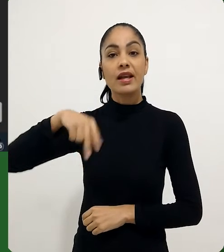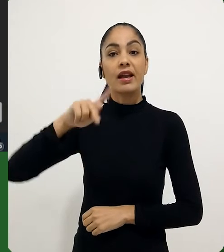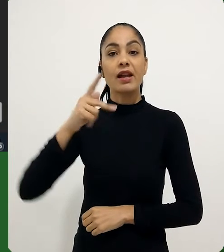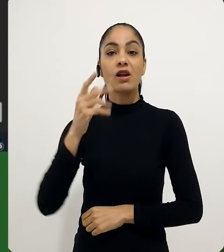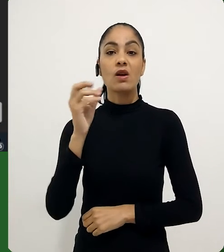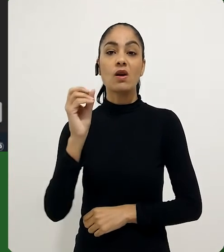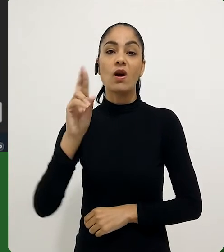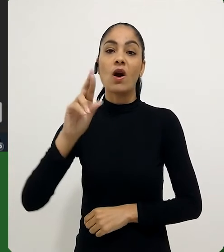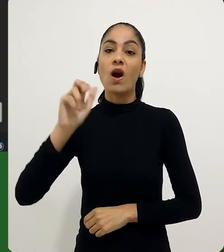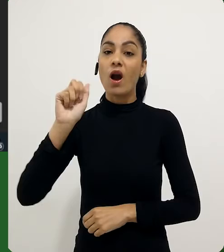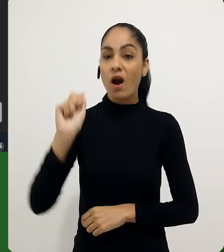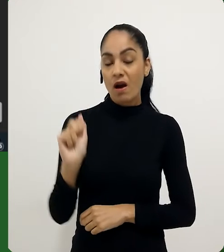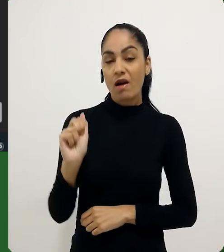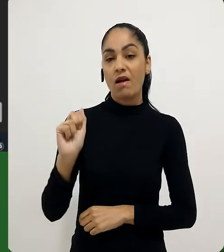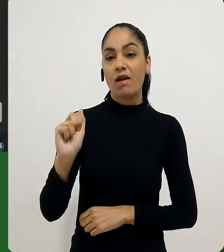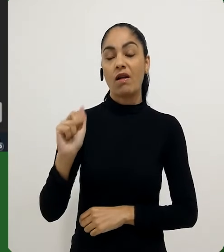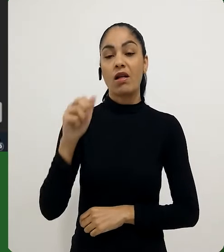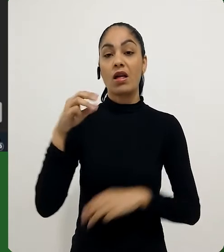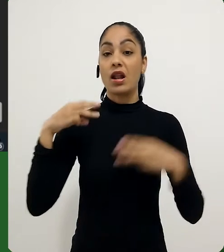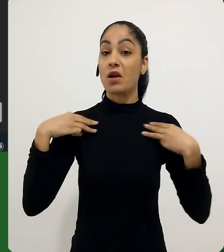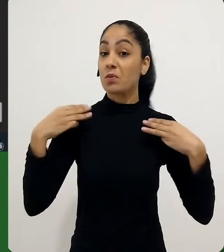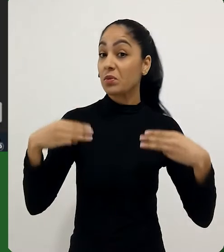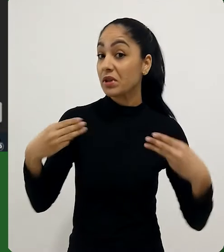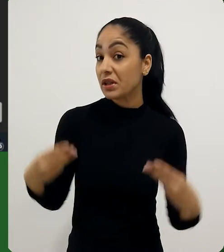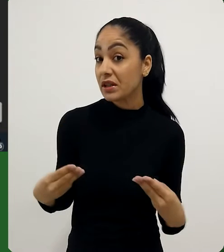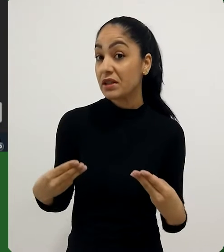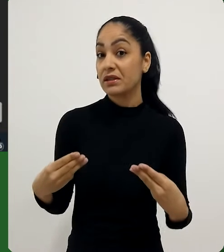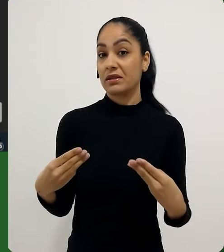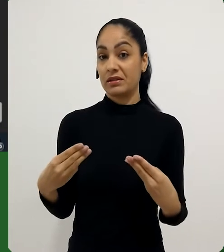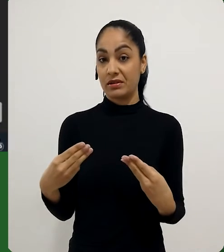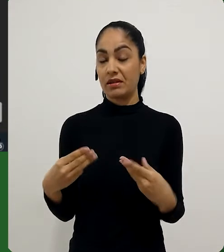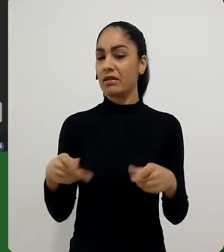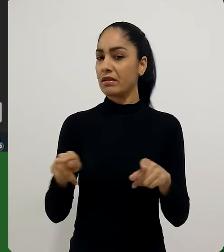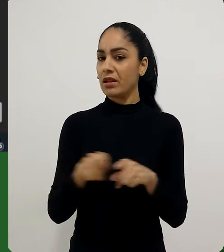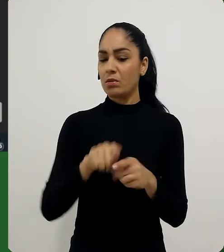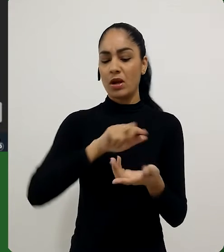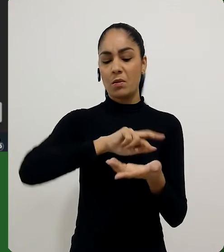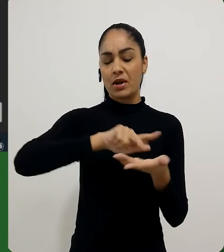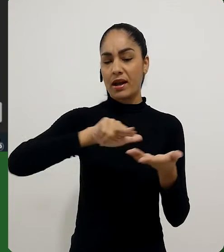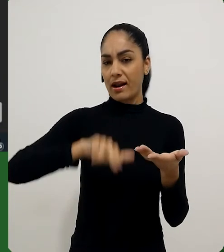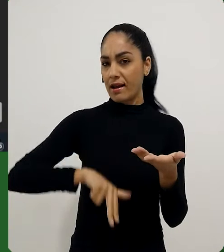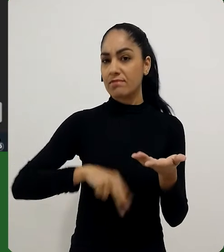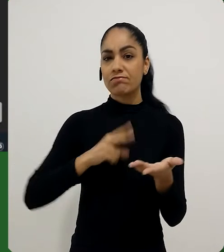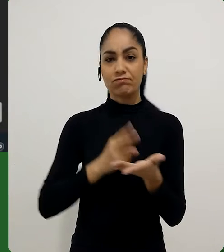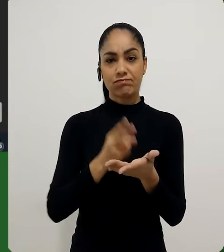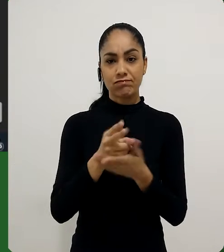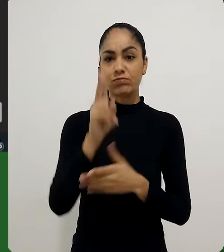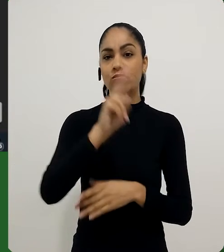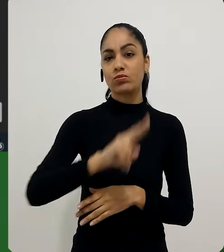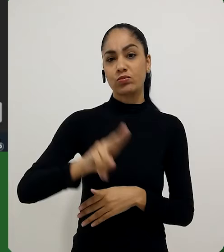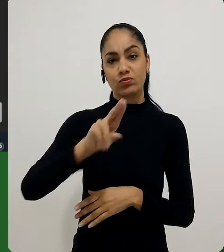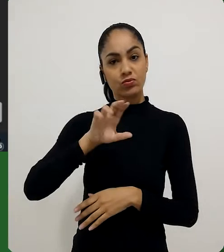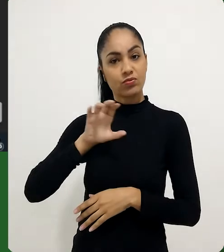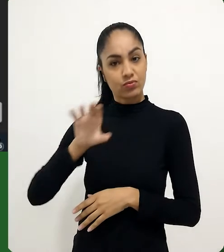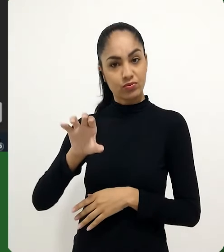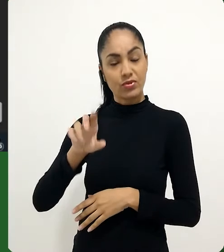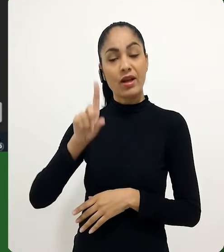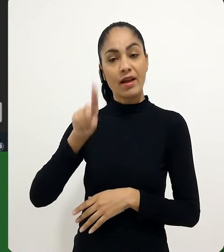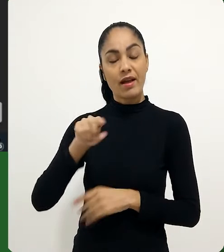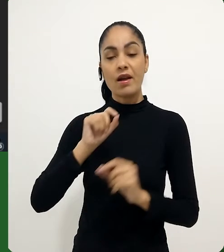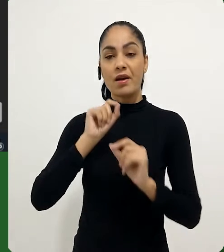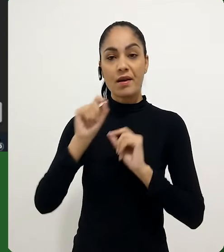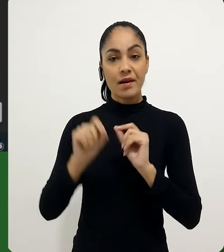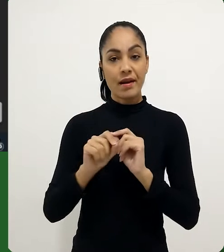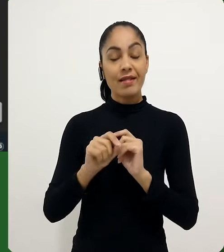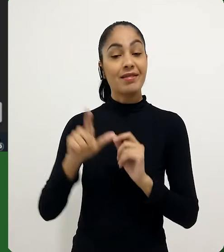senhora ministra, né, senhor deputado, senhora prefeita, e assim por